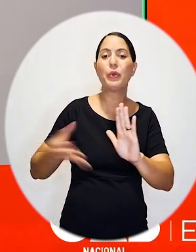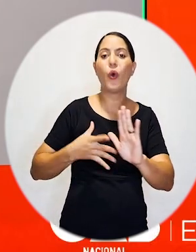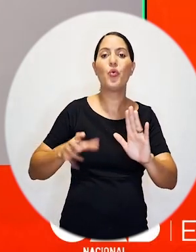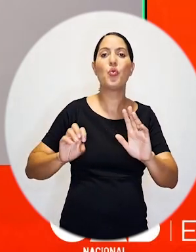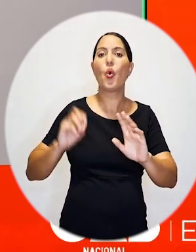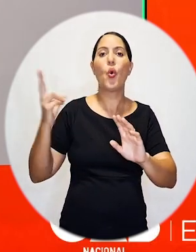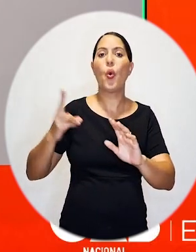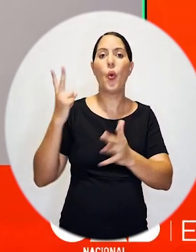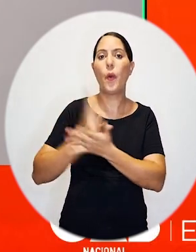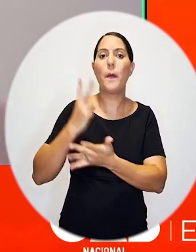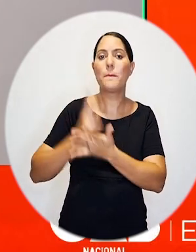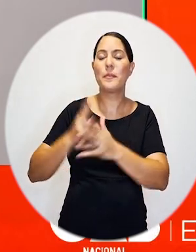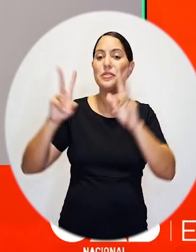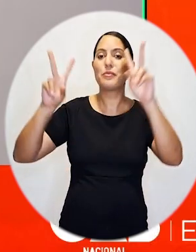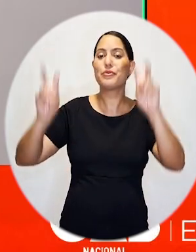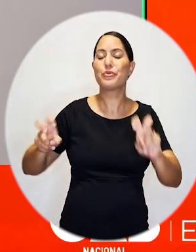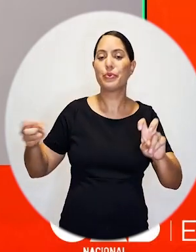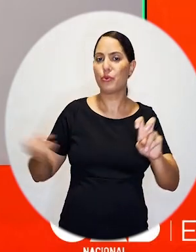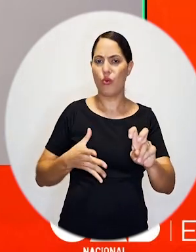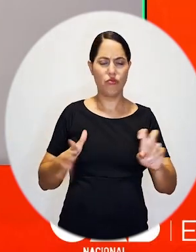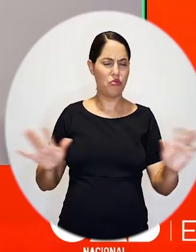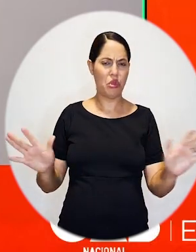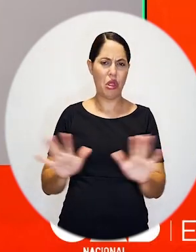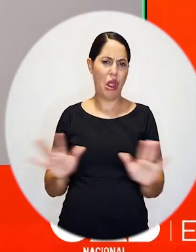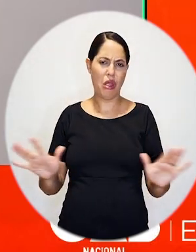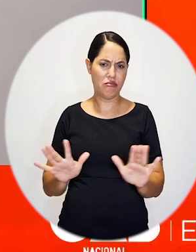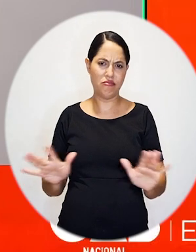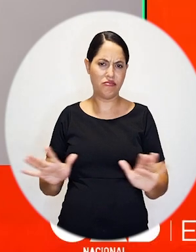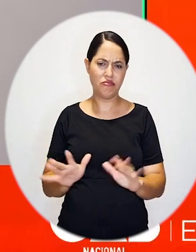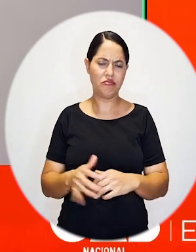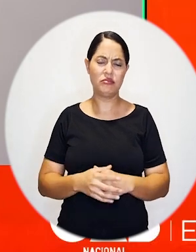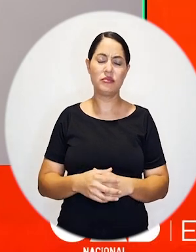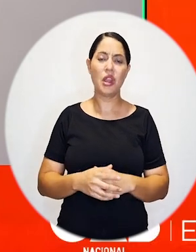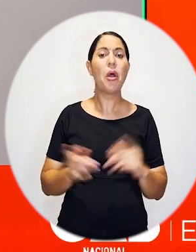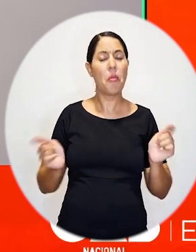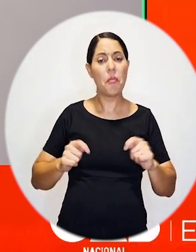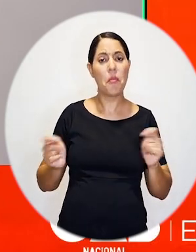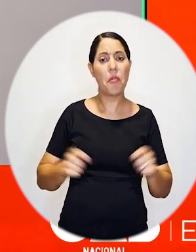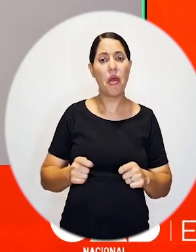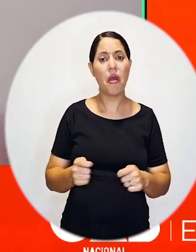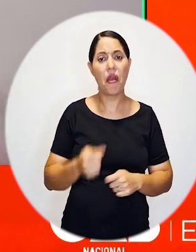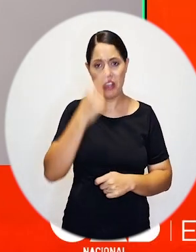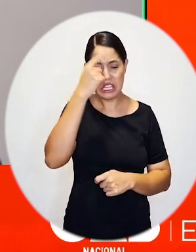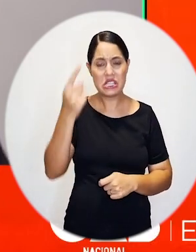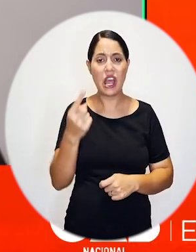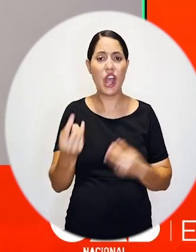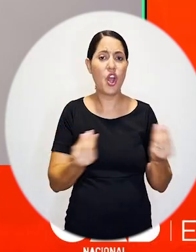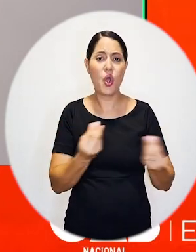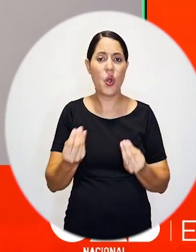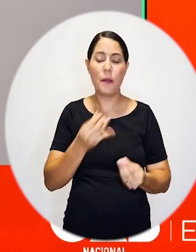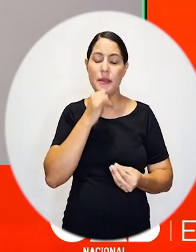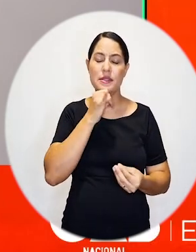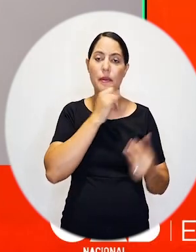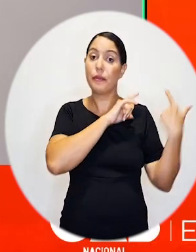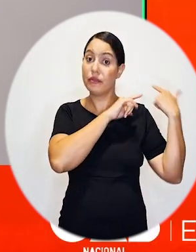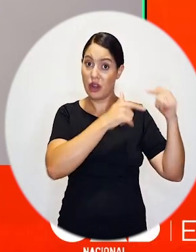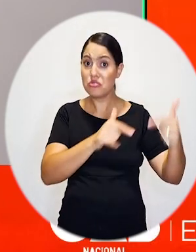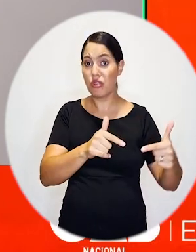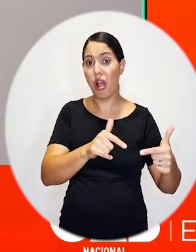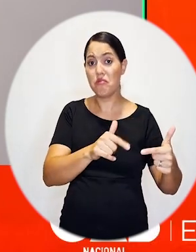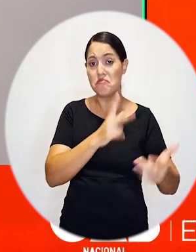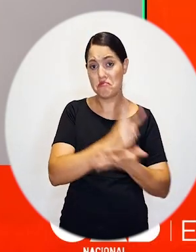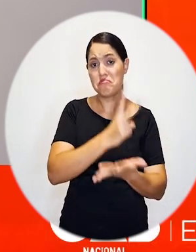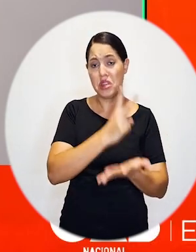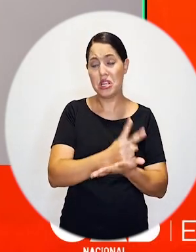novas, em assuntos que estão aí novos para a gente trabalhar, né? A gente pode pegar o que é tradicional e